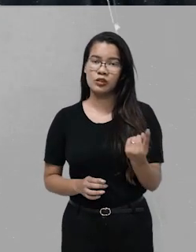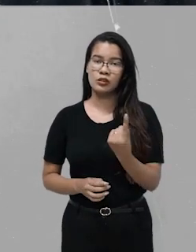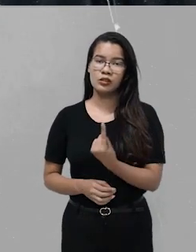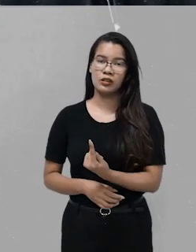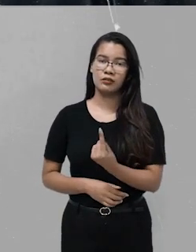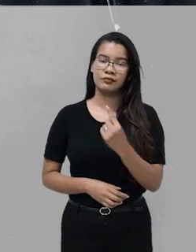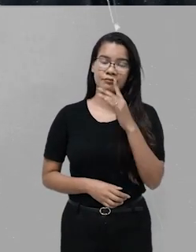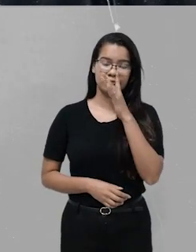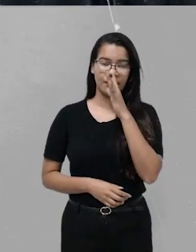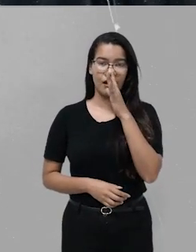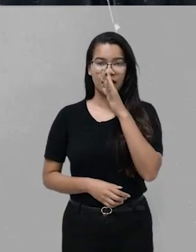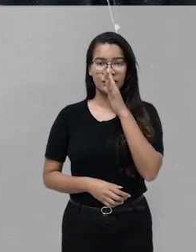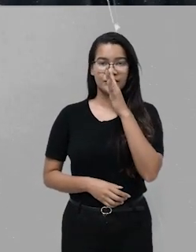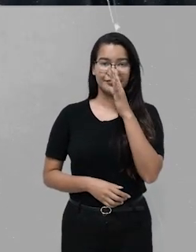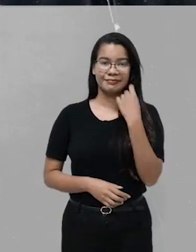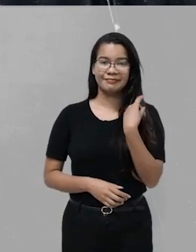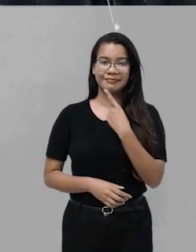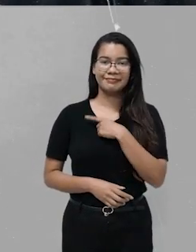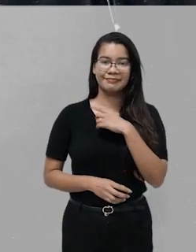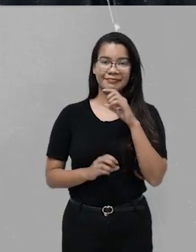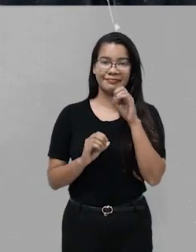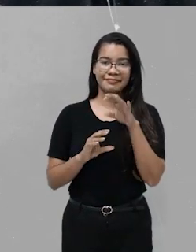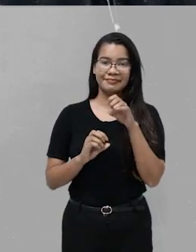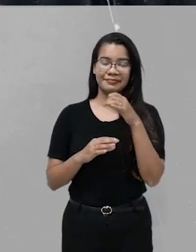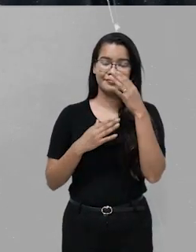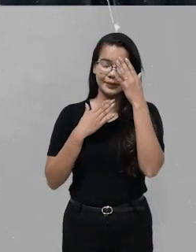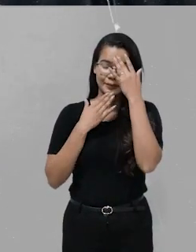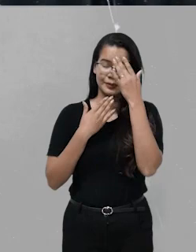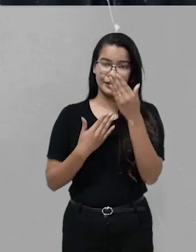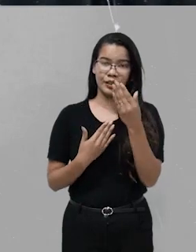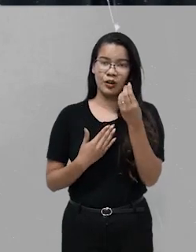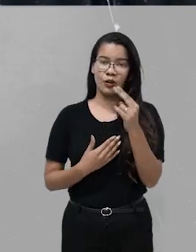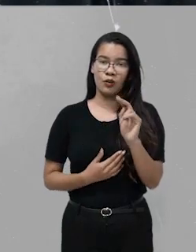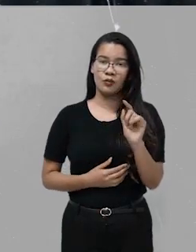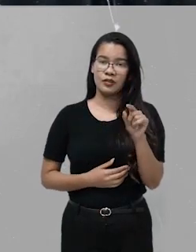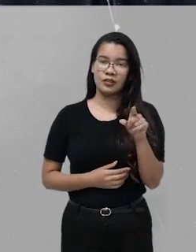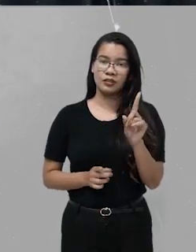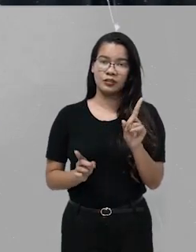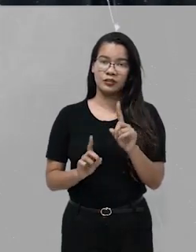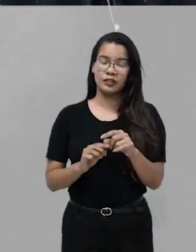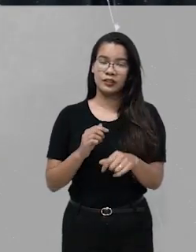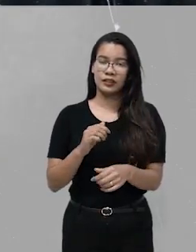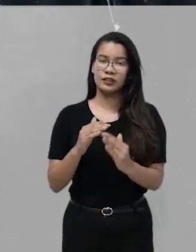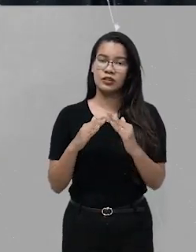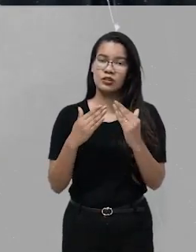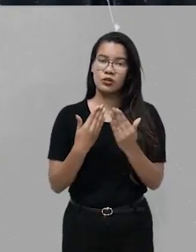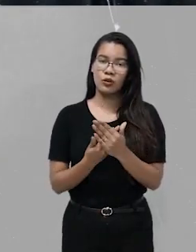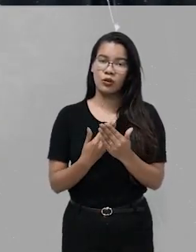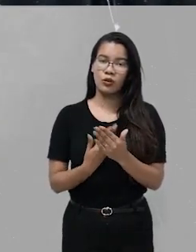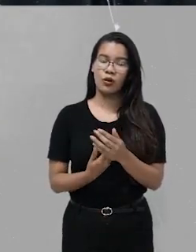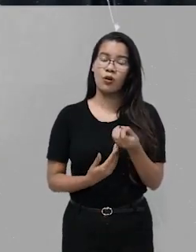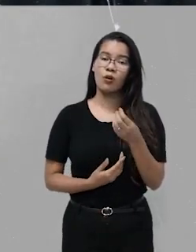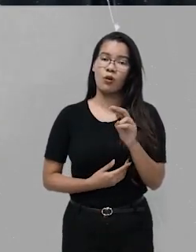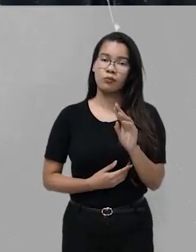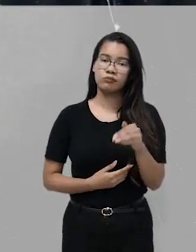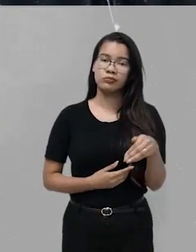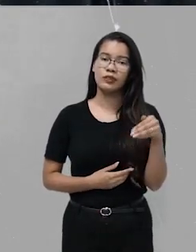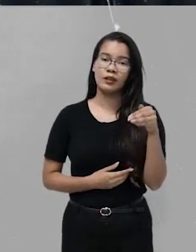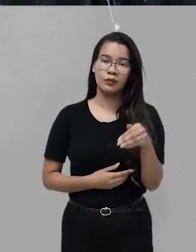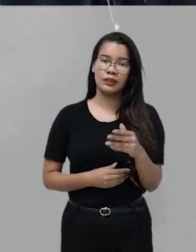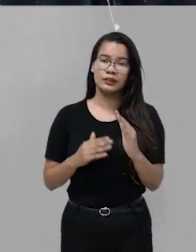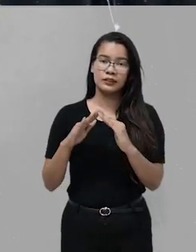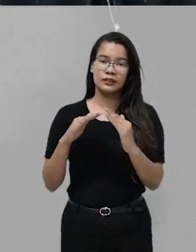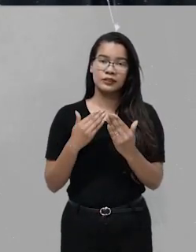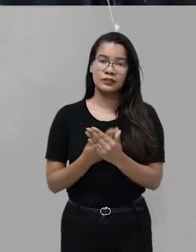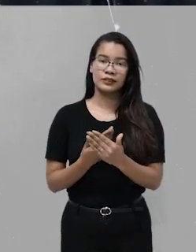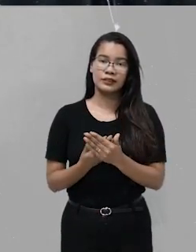dando prestígio às nossas aulas, muito obrigada. Você que não está mais na escola, você que ainda está na escola, mas você resolve trabalhar.